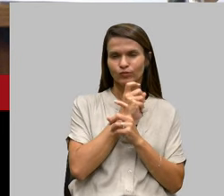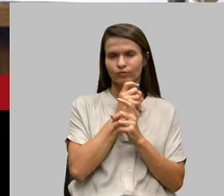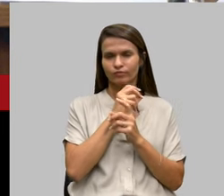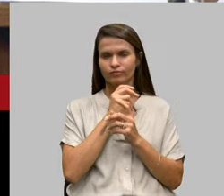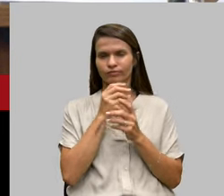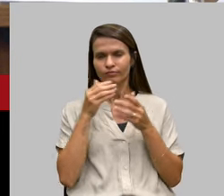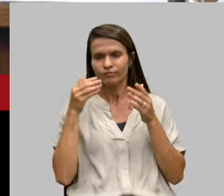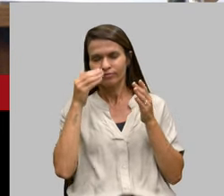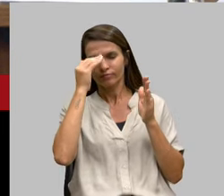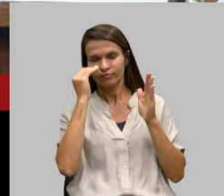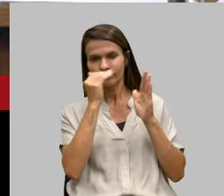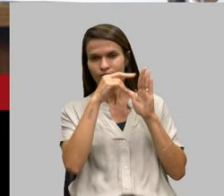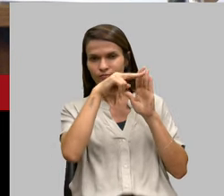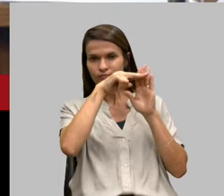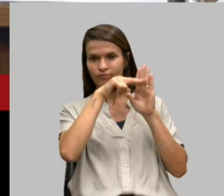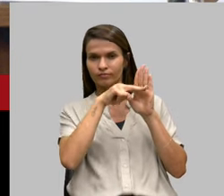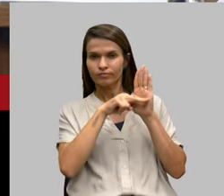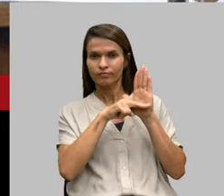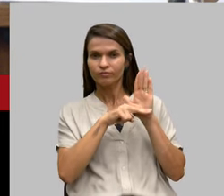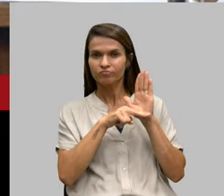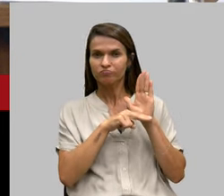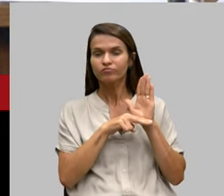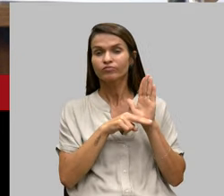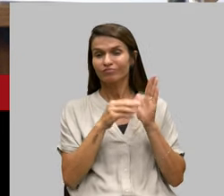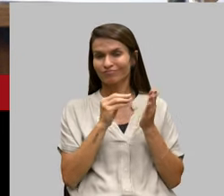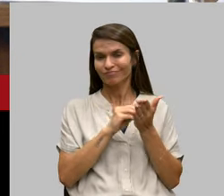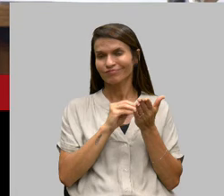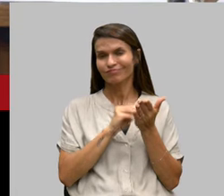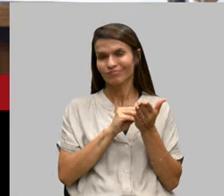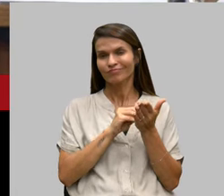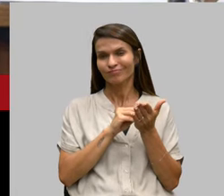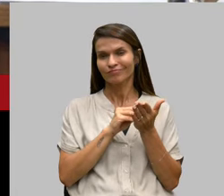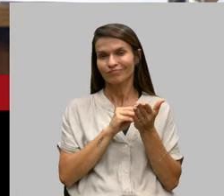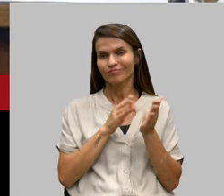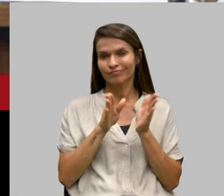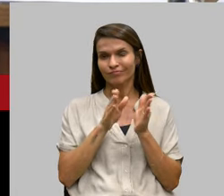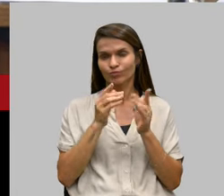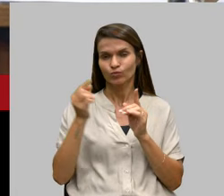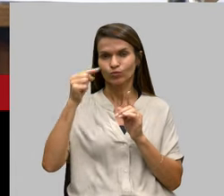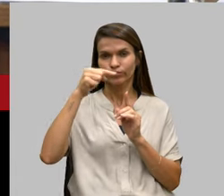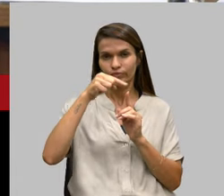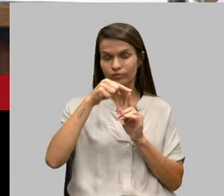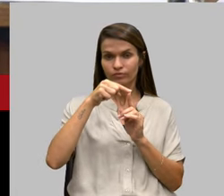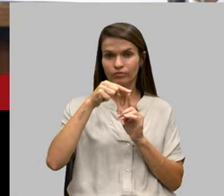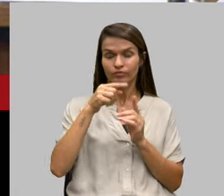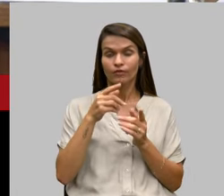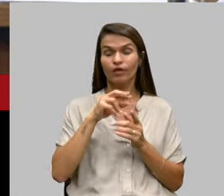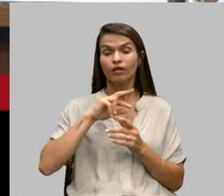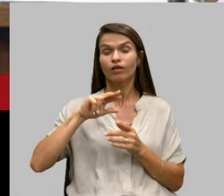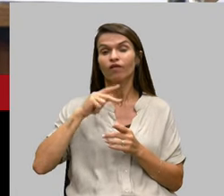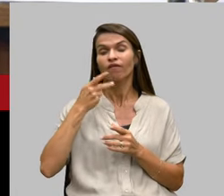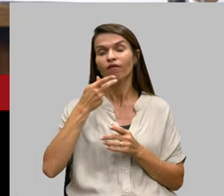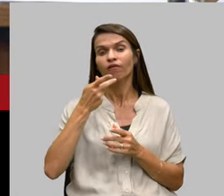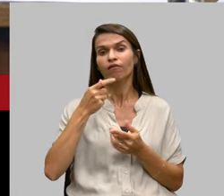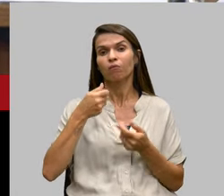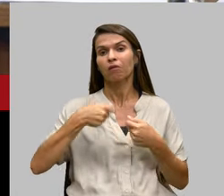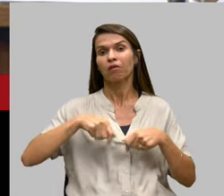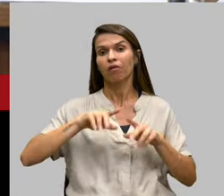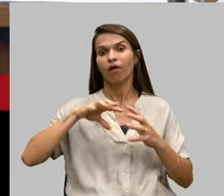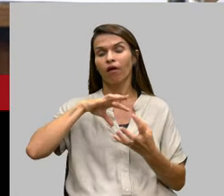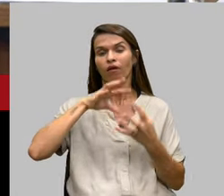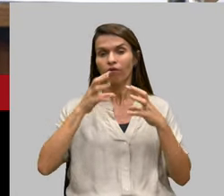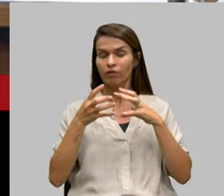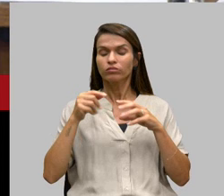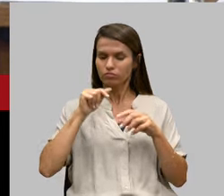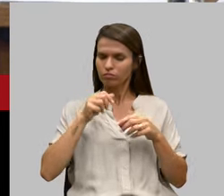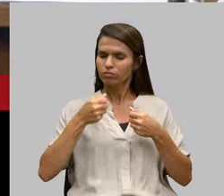atendem a todas as os seus objetivos tô dizendo aqui que não se deve reformar pelo contrário reforma é necessária mas não com